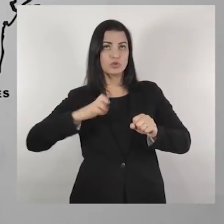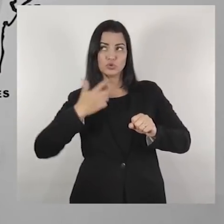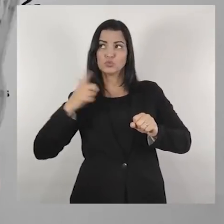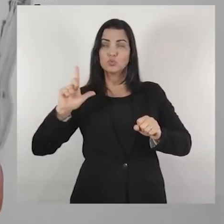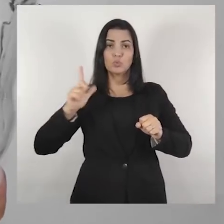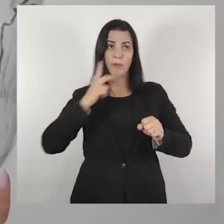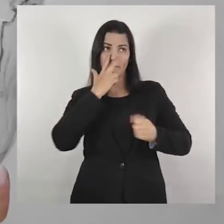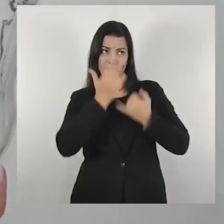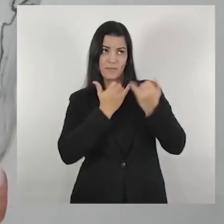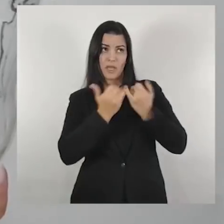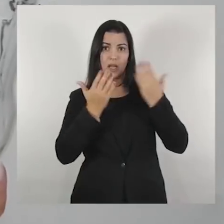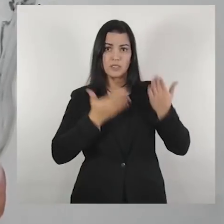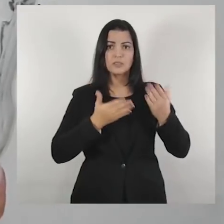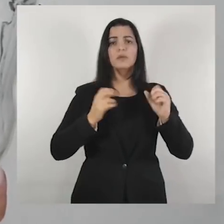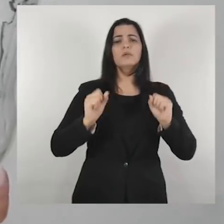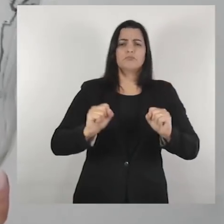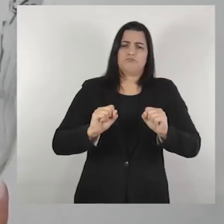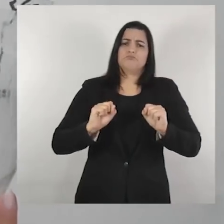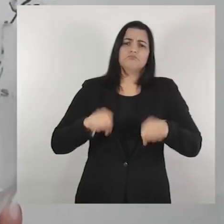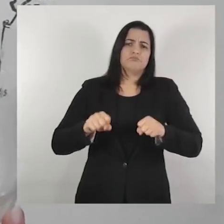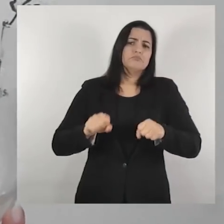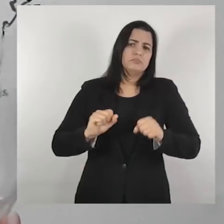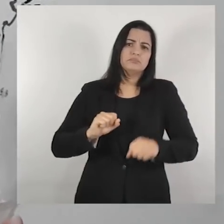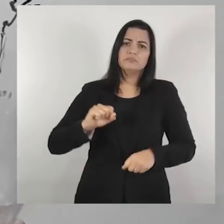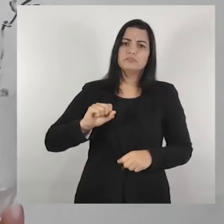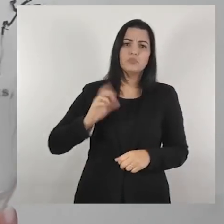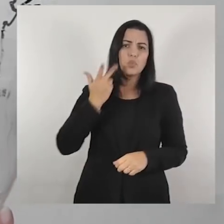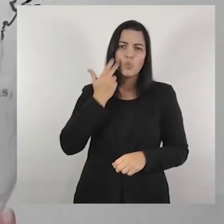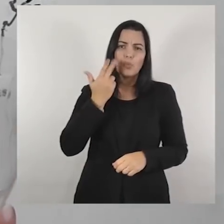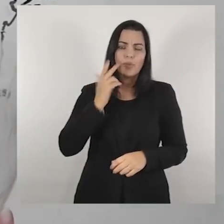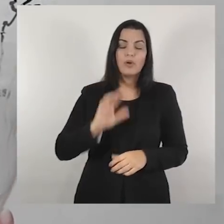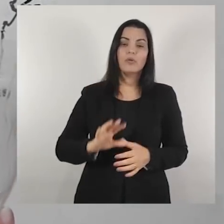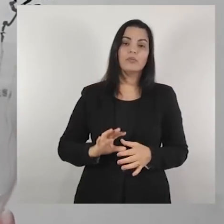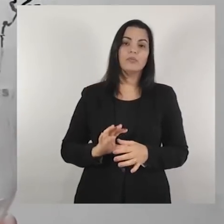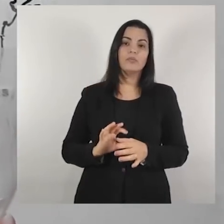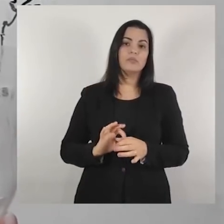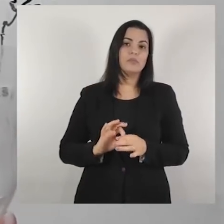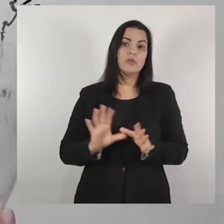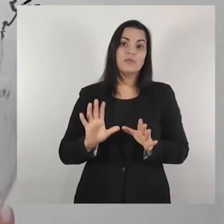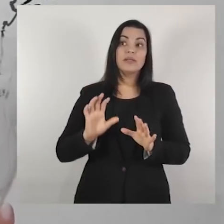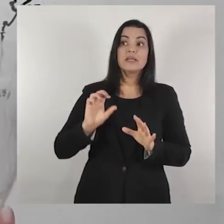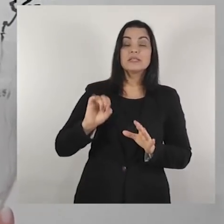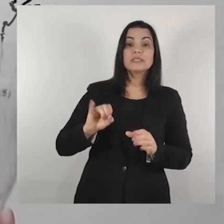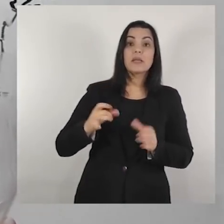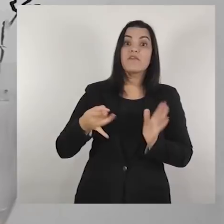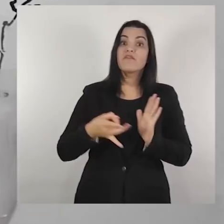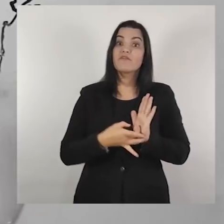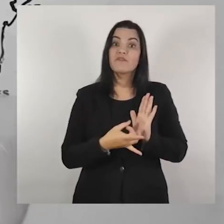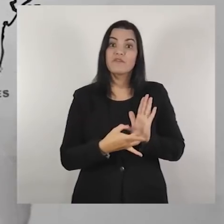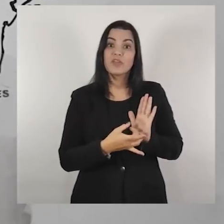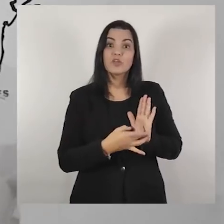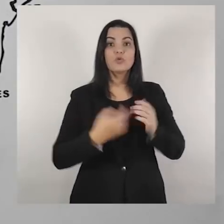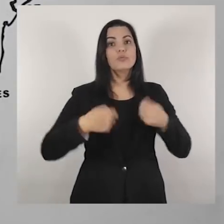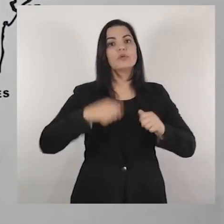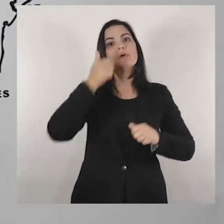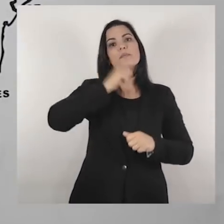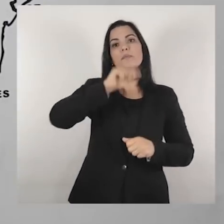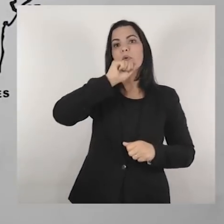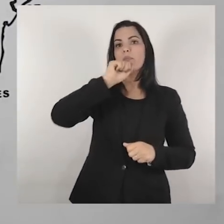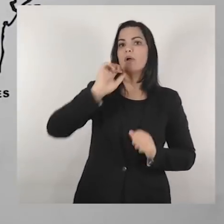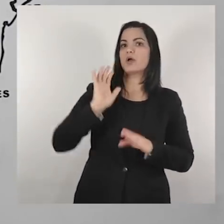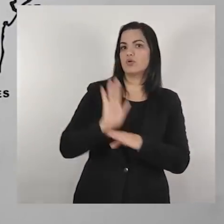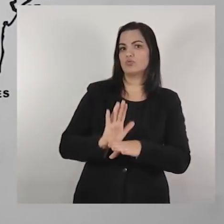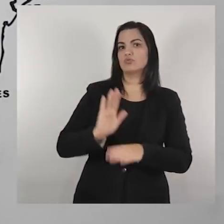nesse formato? Pode. Se for algum outro material de vidro, alguma coisa assim, peça ajuda para